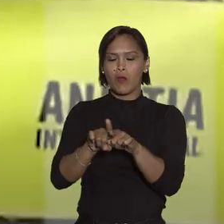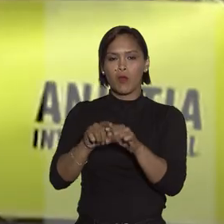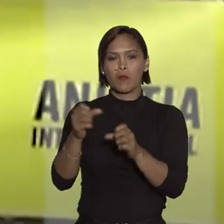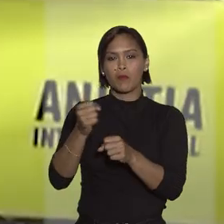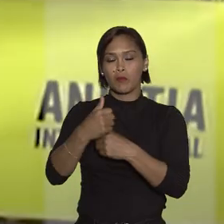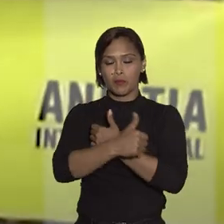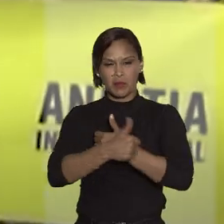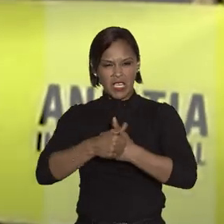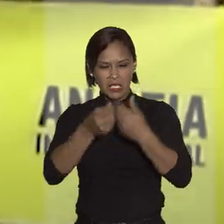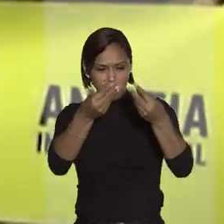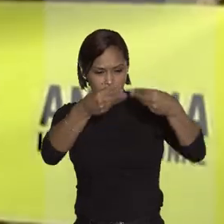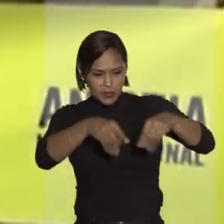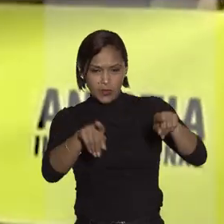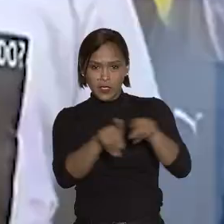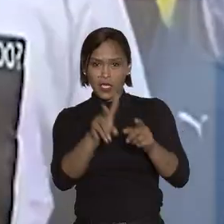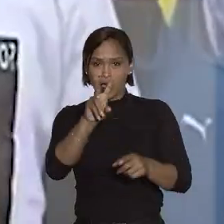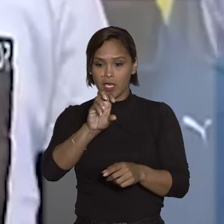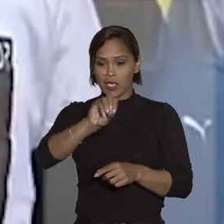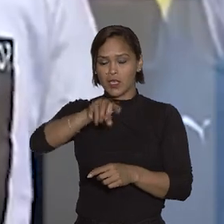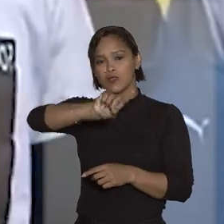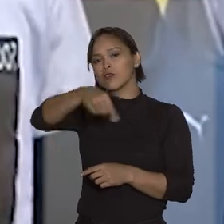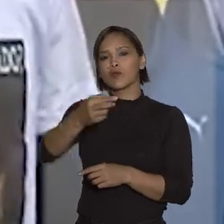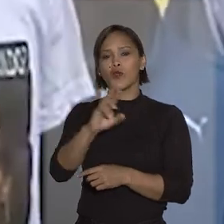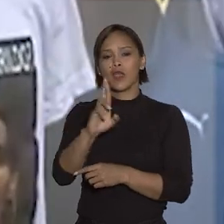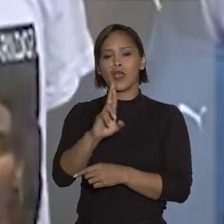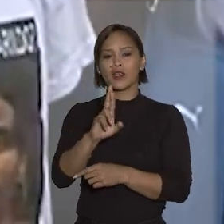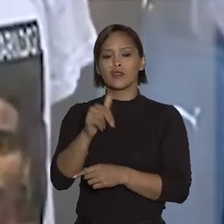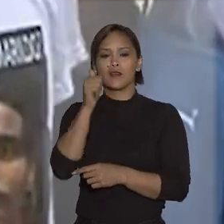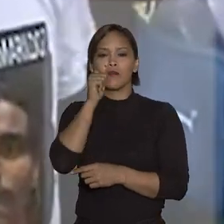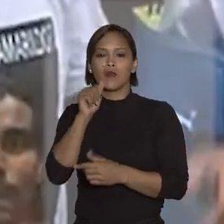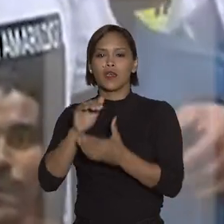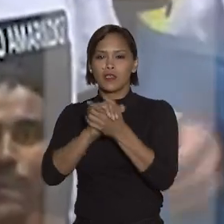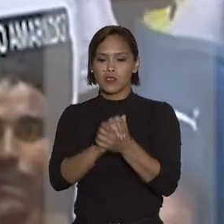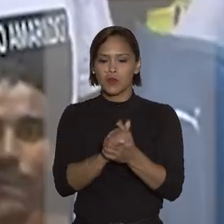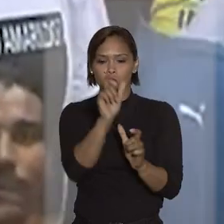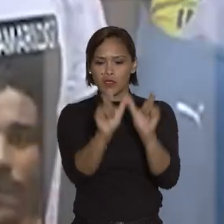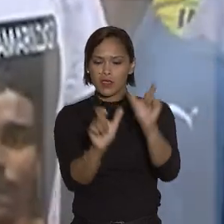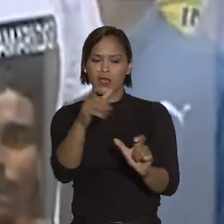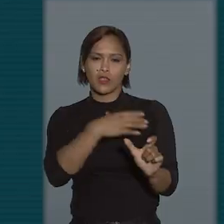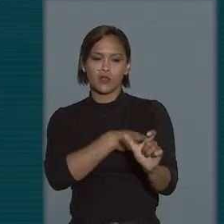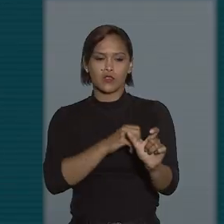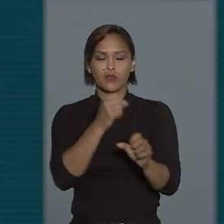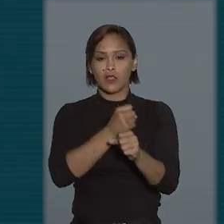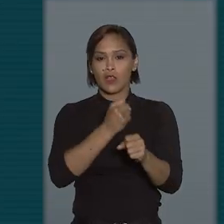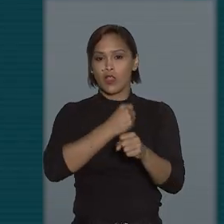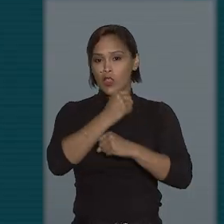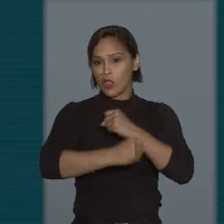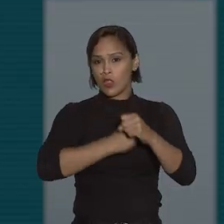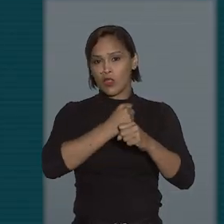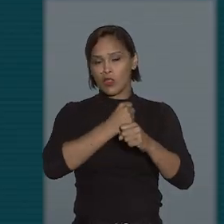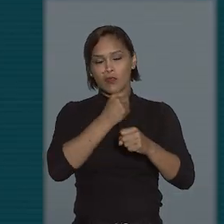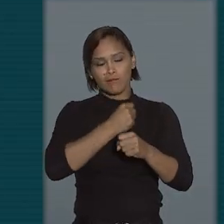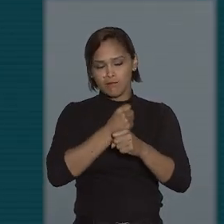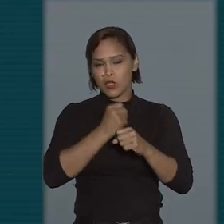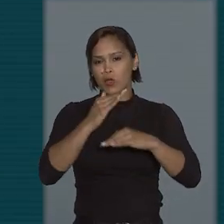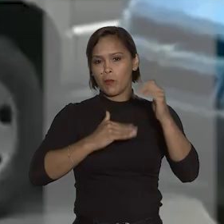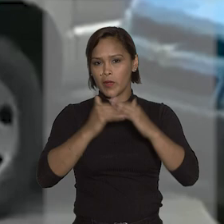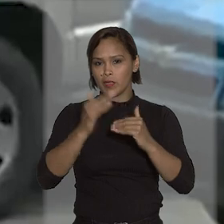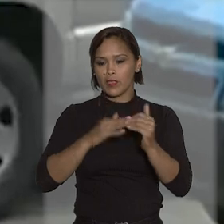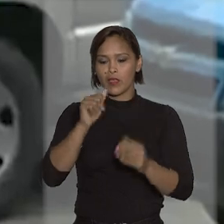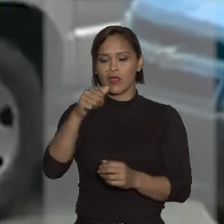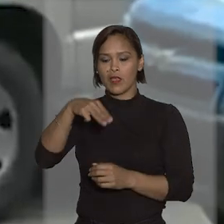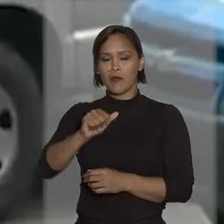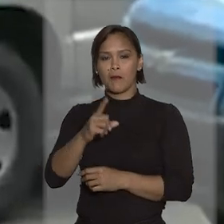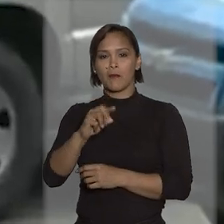por danos morais de R$ 500 mil para a companheira e para cada um dos filhos do pedreiro Amarildo Dias de Souza.